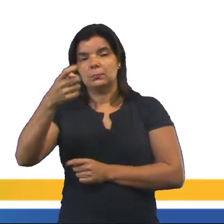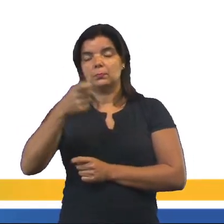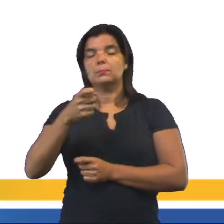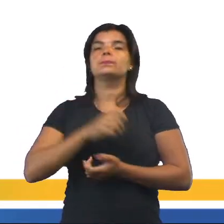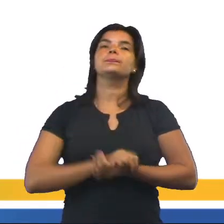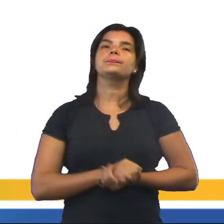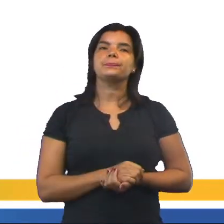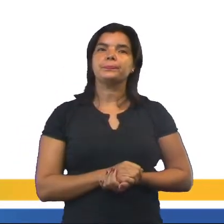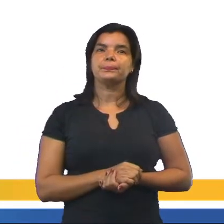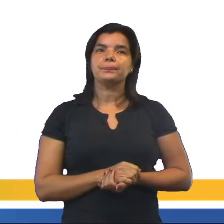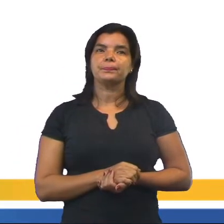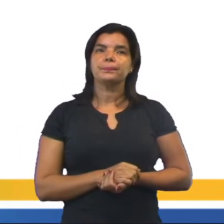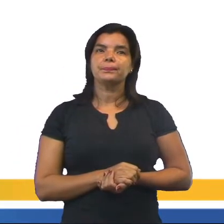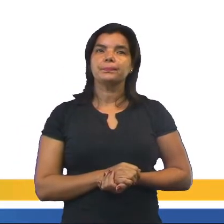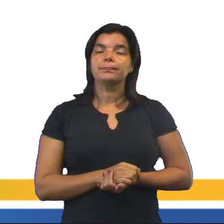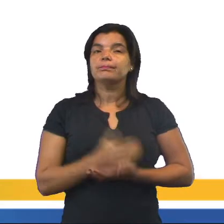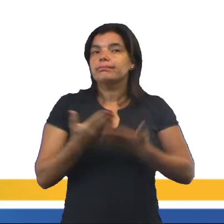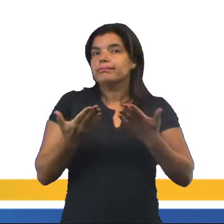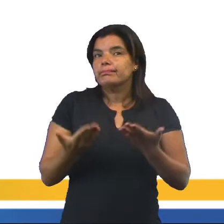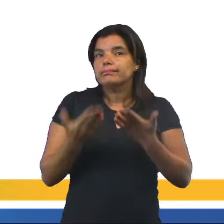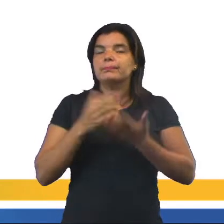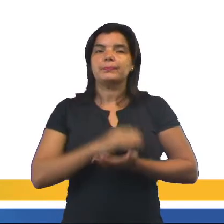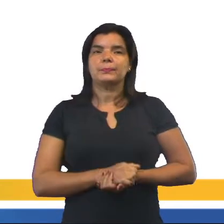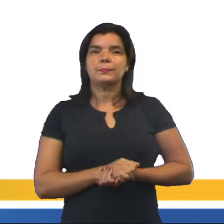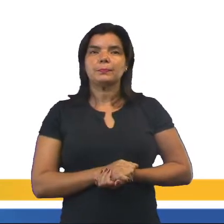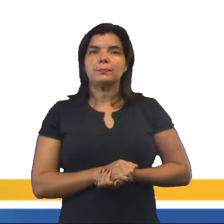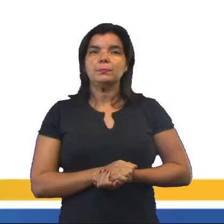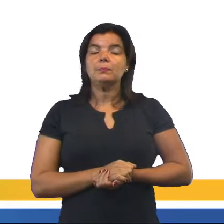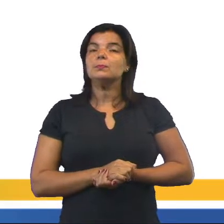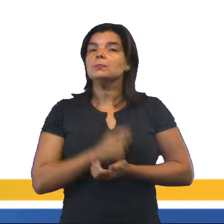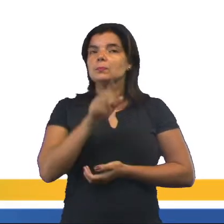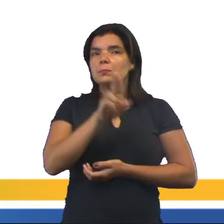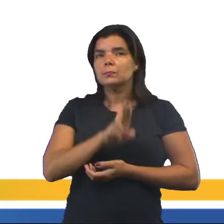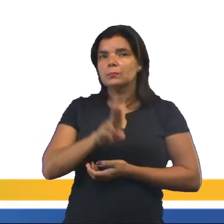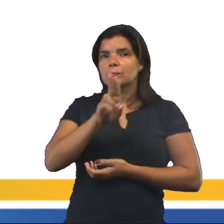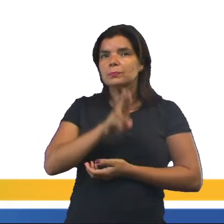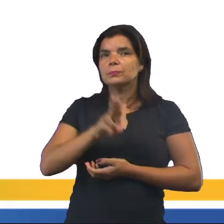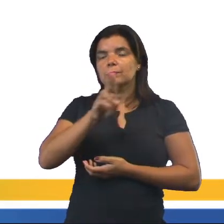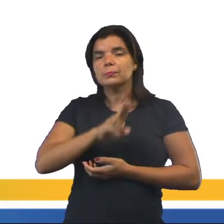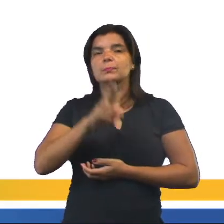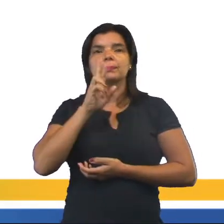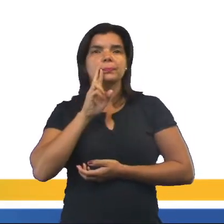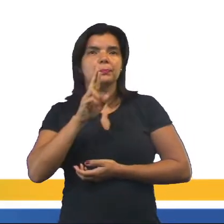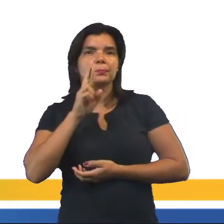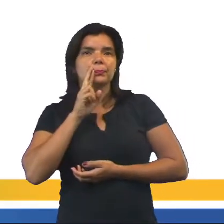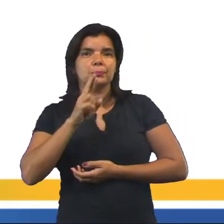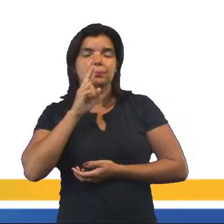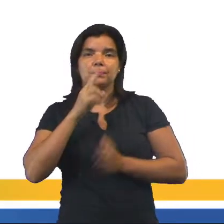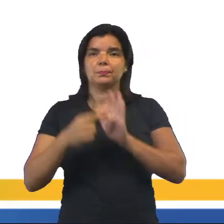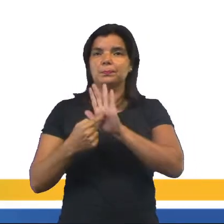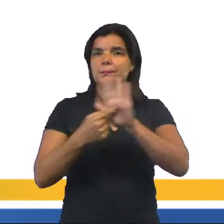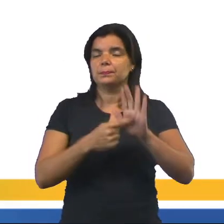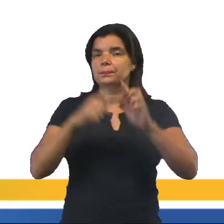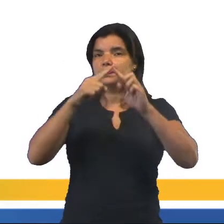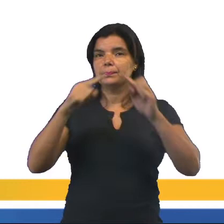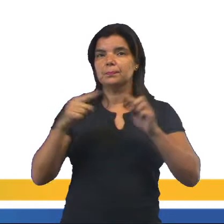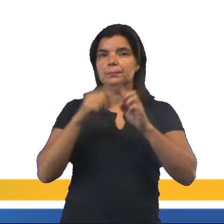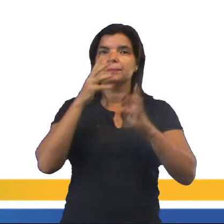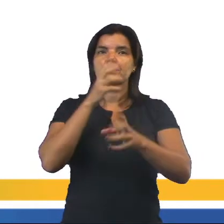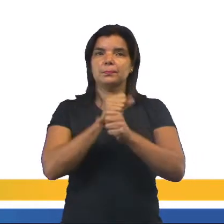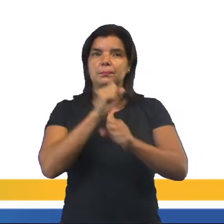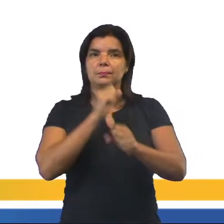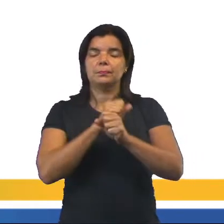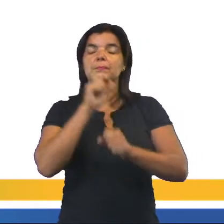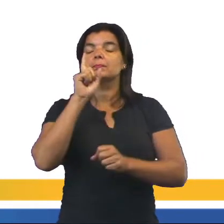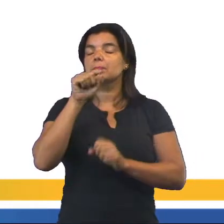quadrado x. Em geral, a forma utilizada para a resolução